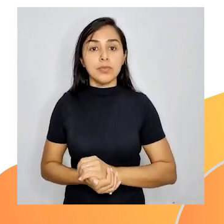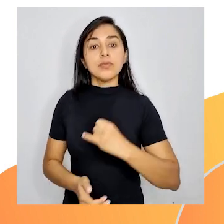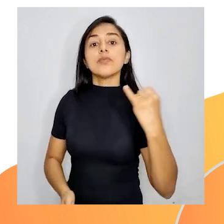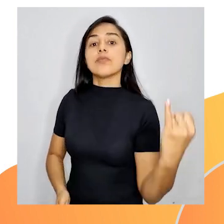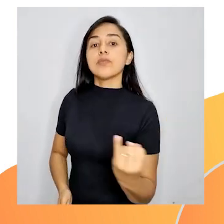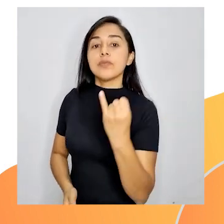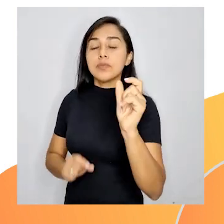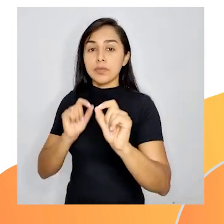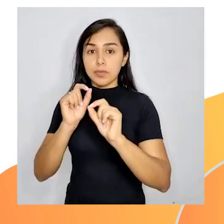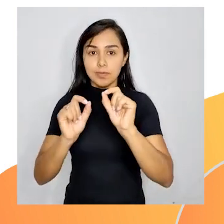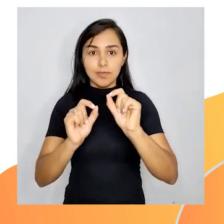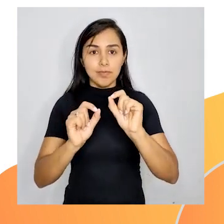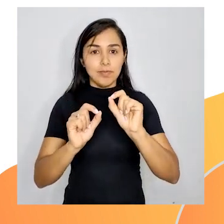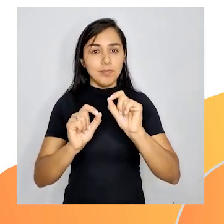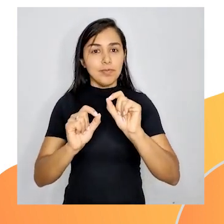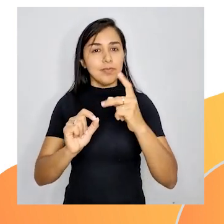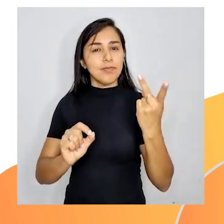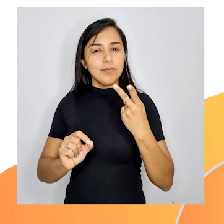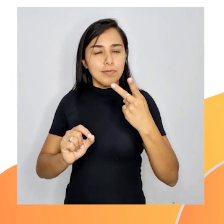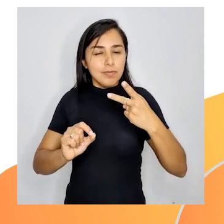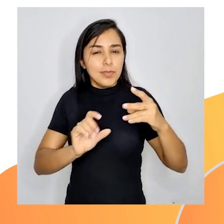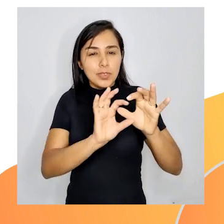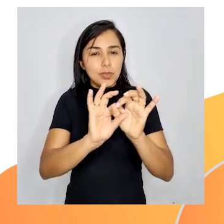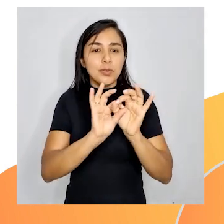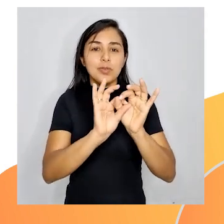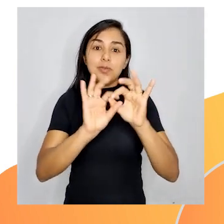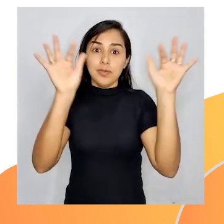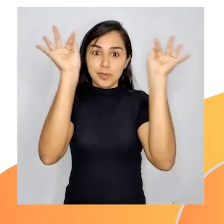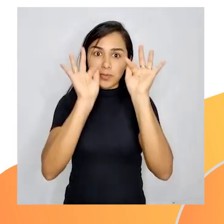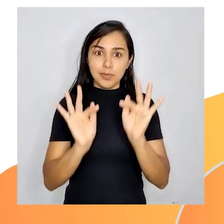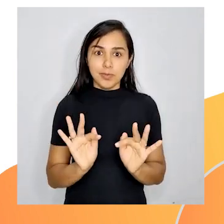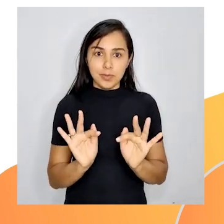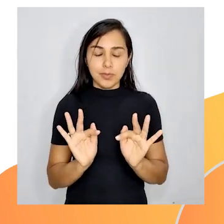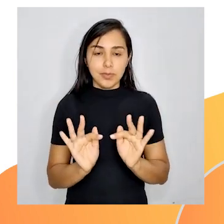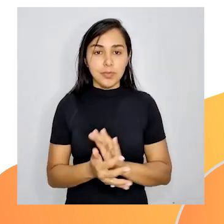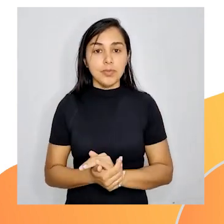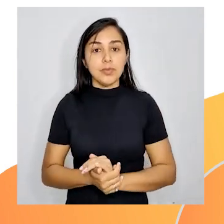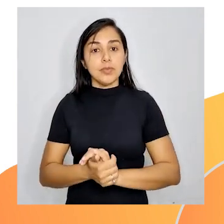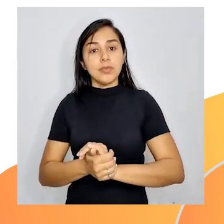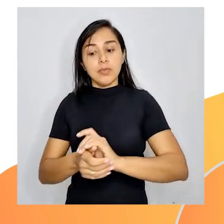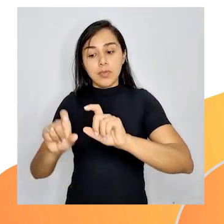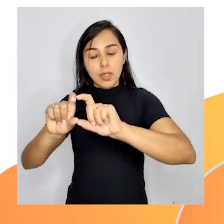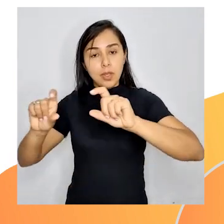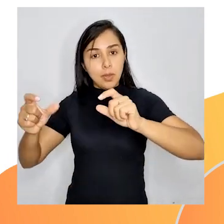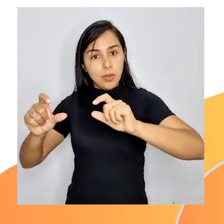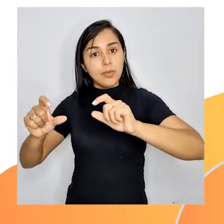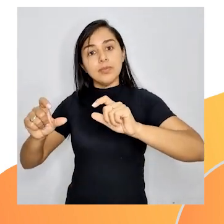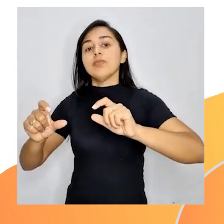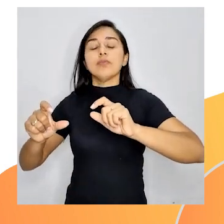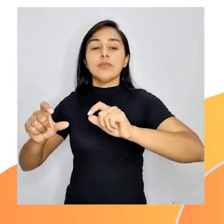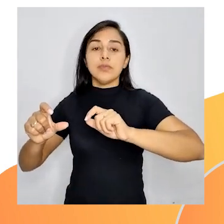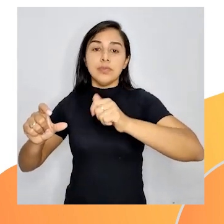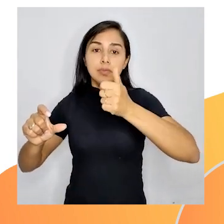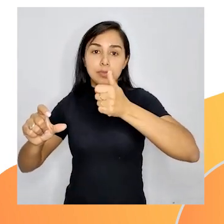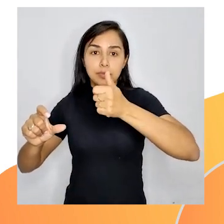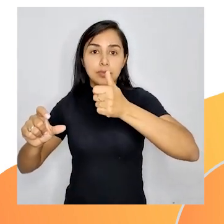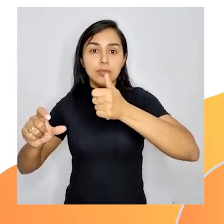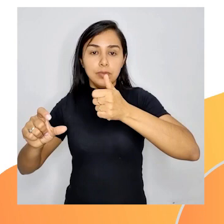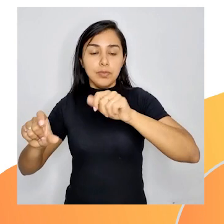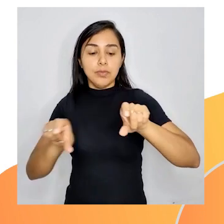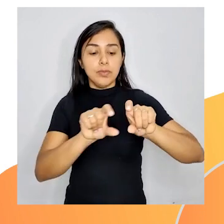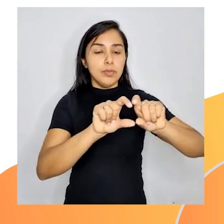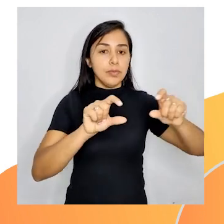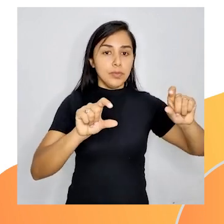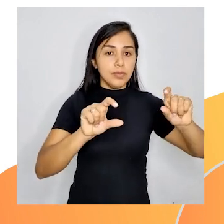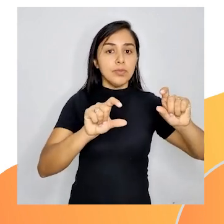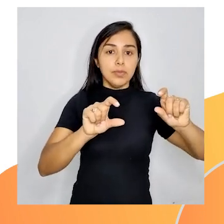que estejamos juntos e felizes. A oração subordinada em destaque é que estejamos juntos e